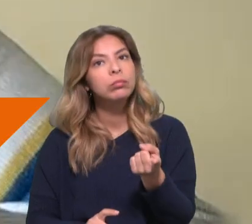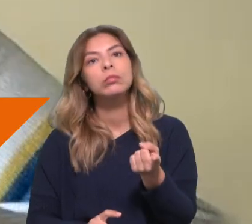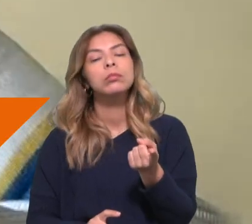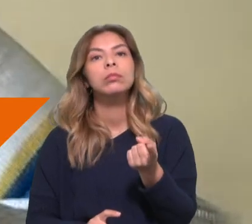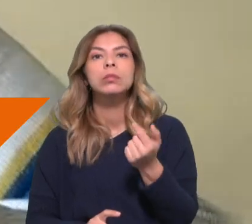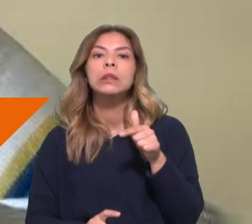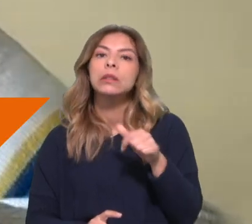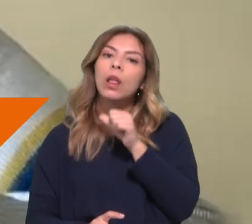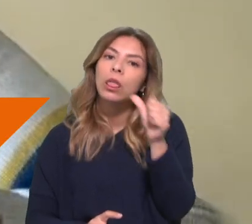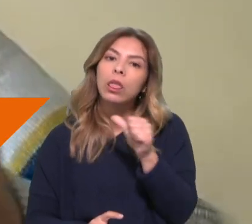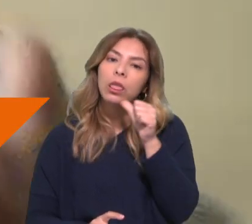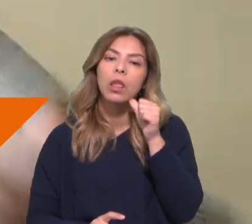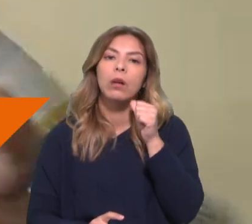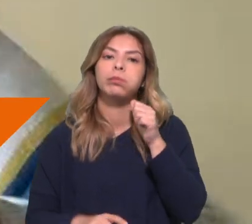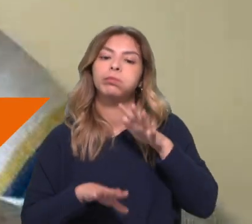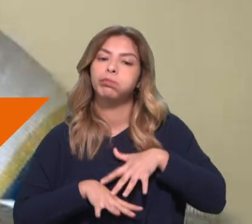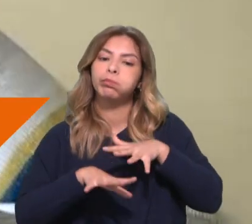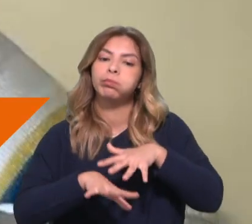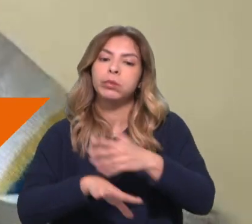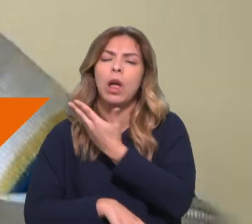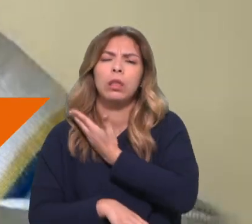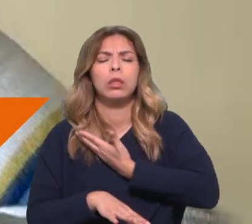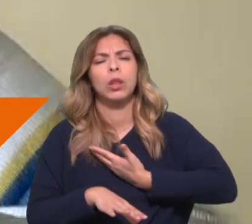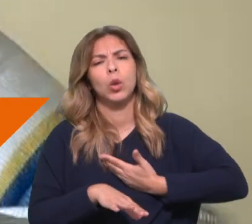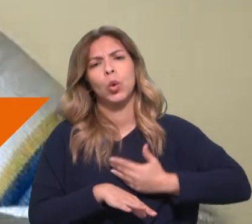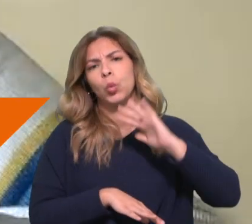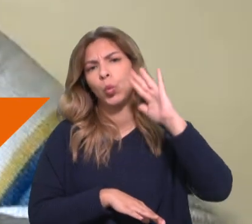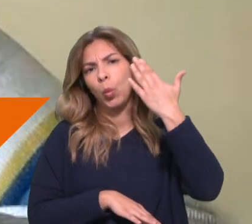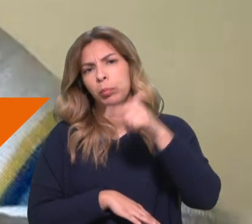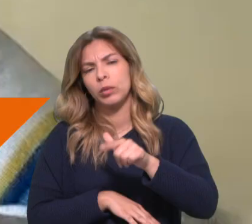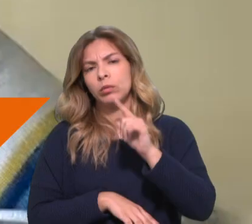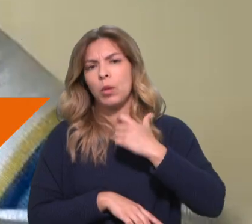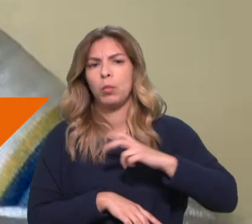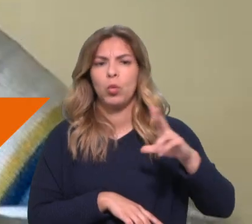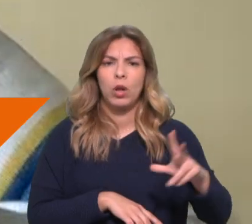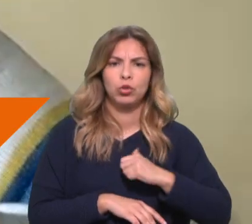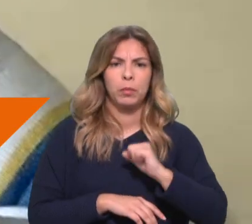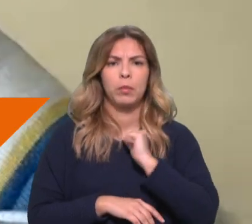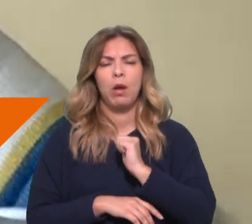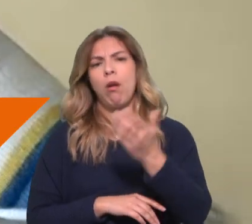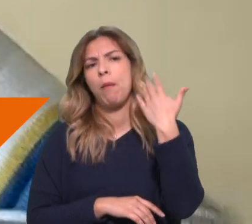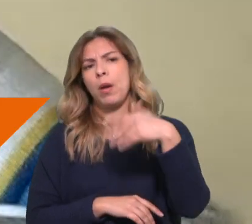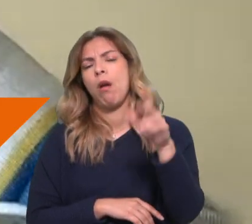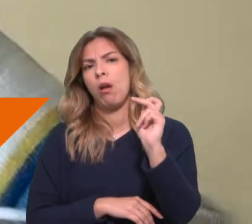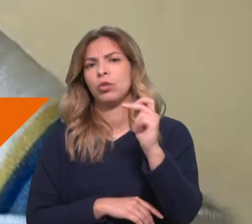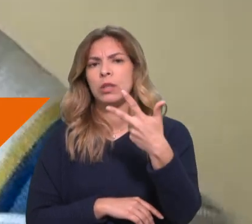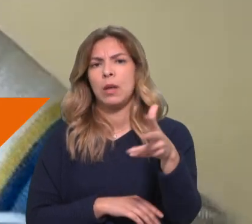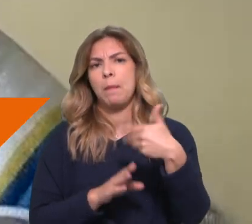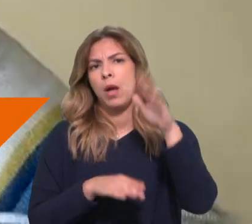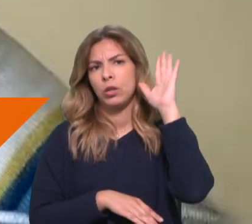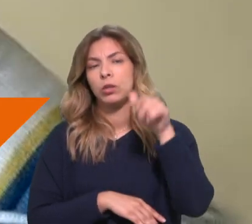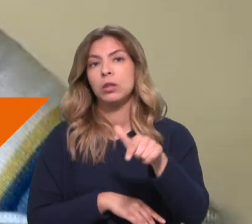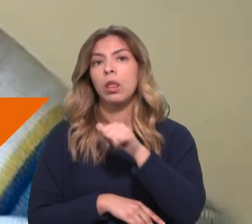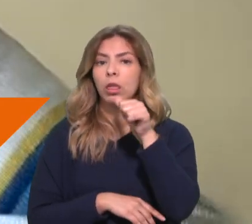temos uma das procissões mais antigas da Península Ibérica, uma procissão centenária, como a procissão das Endoenças, que é levada a